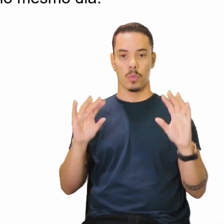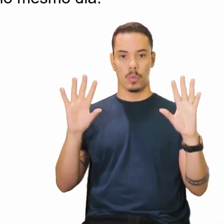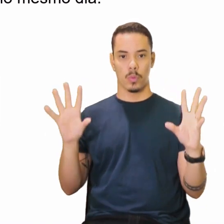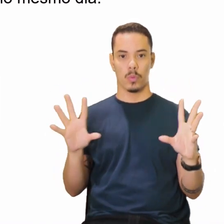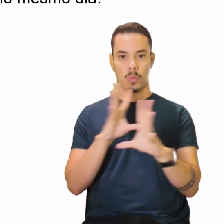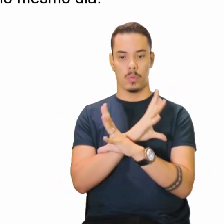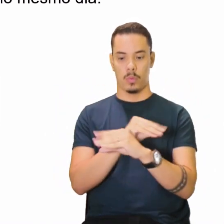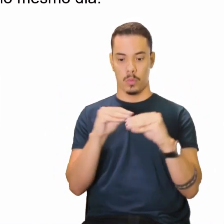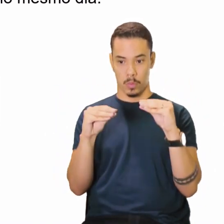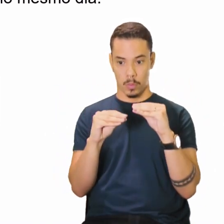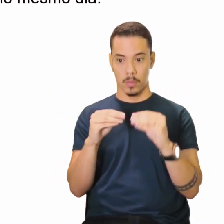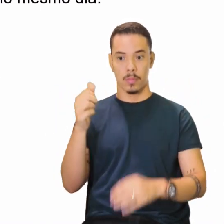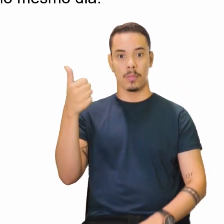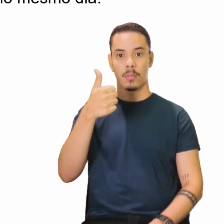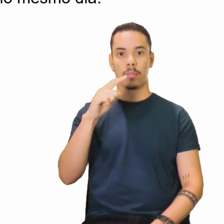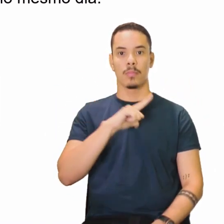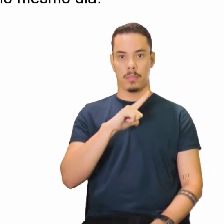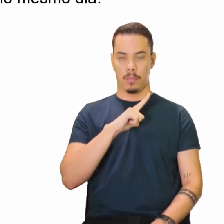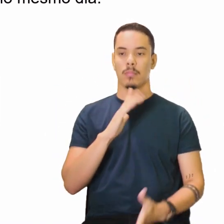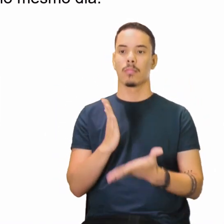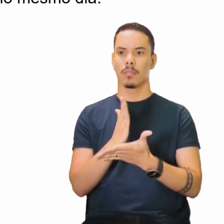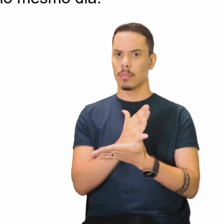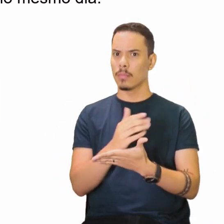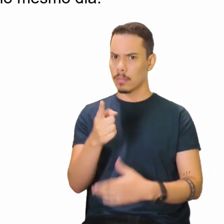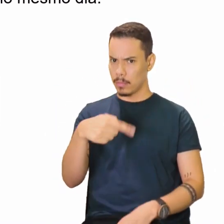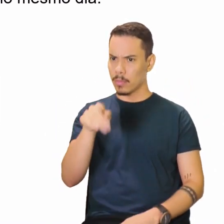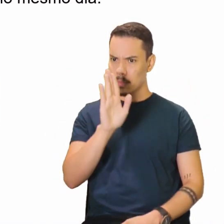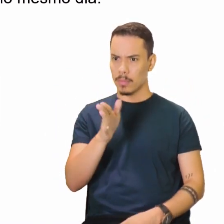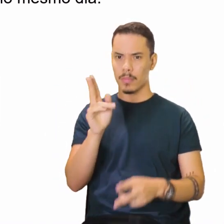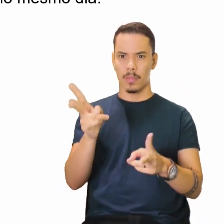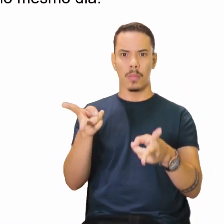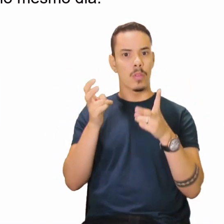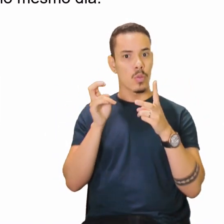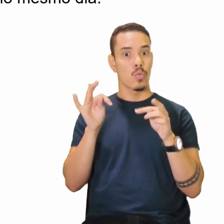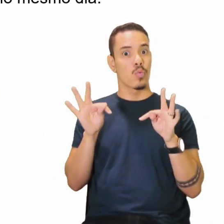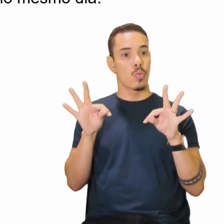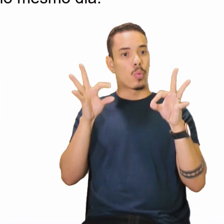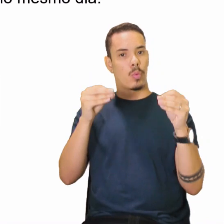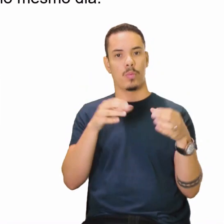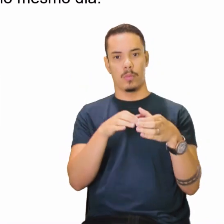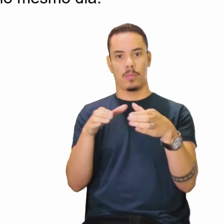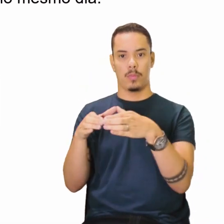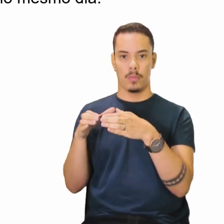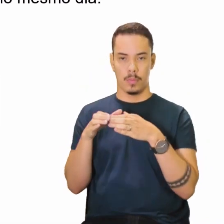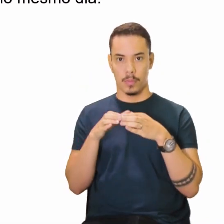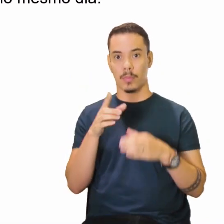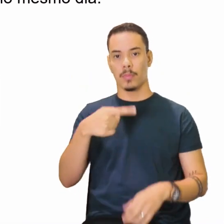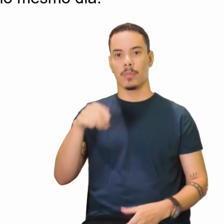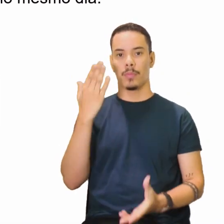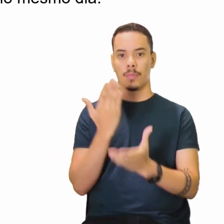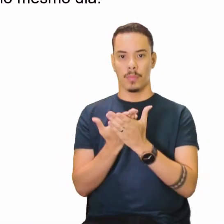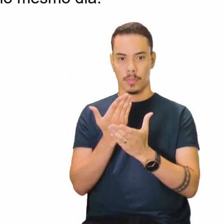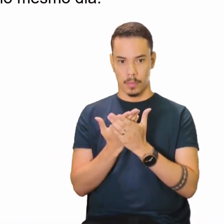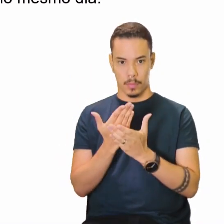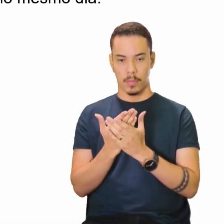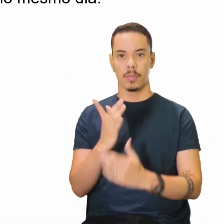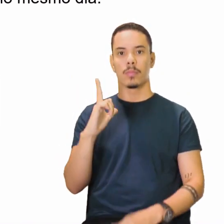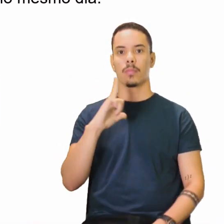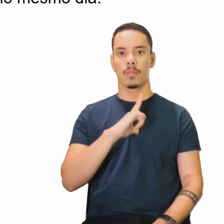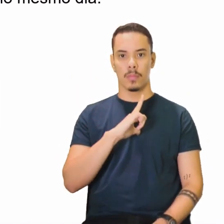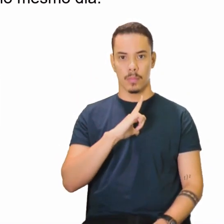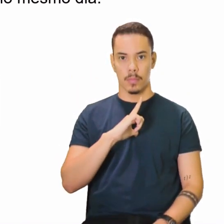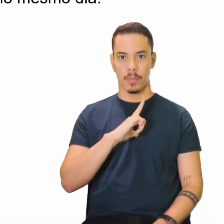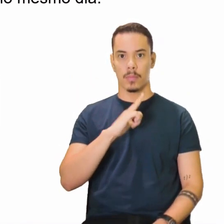primeiro, ela vai ter a sua divisão também. Vocês já perceberam que todas as classes gramaticais que vocês estão estudando, ela